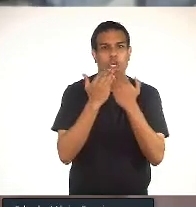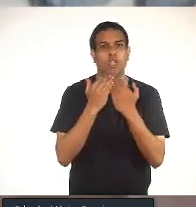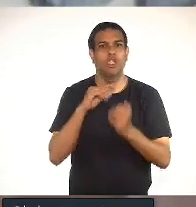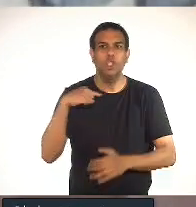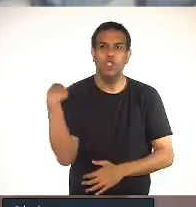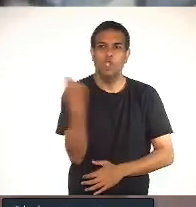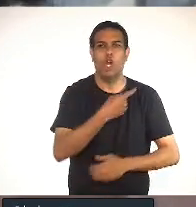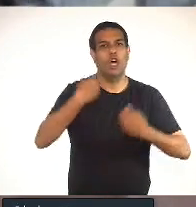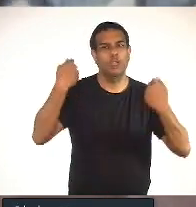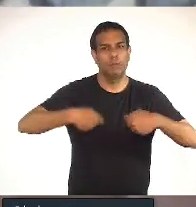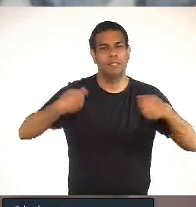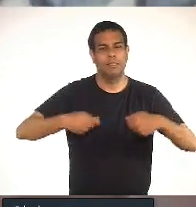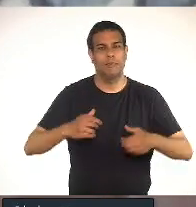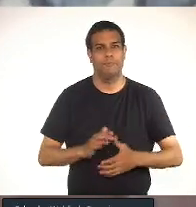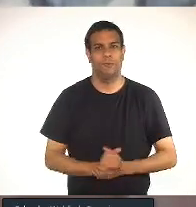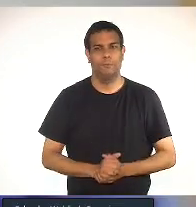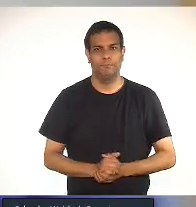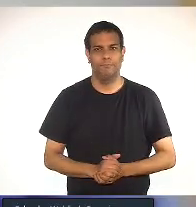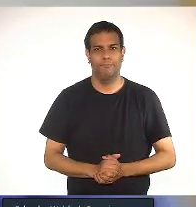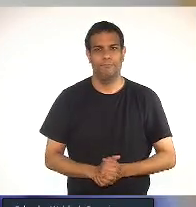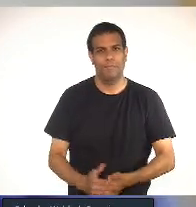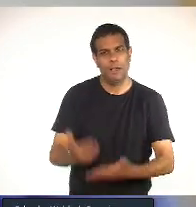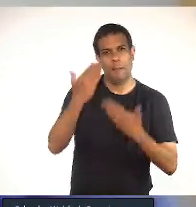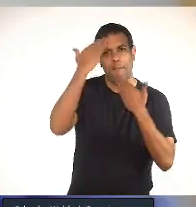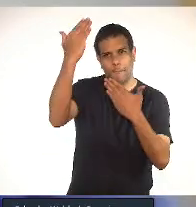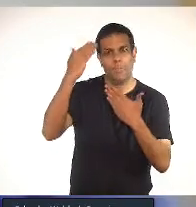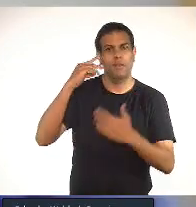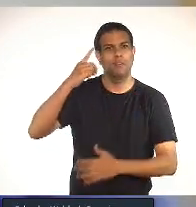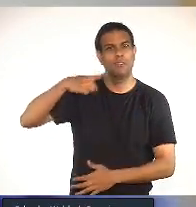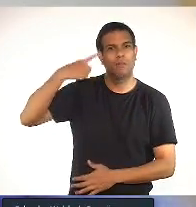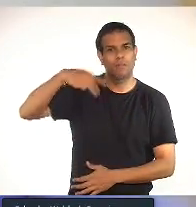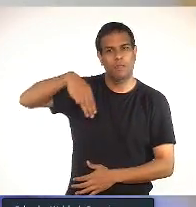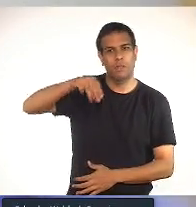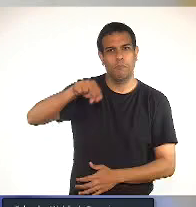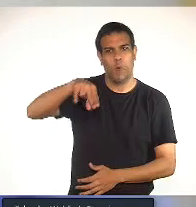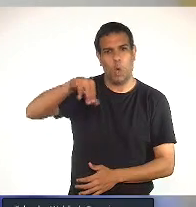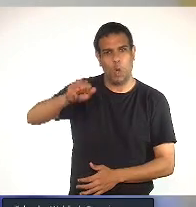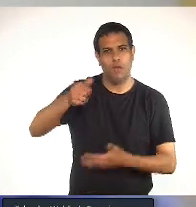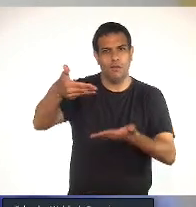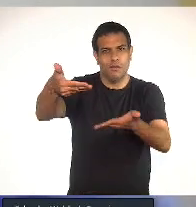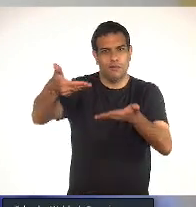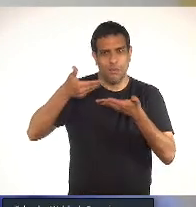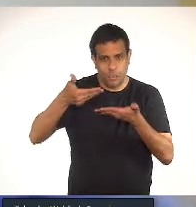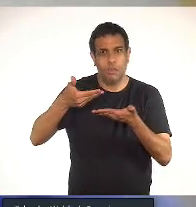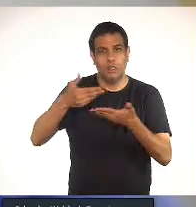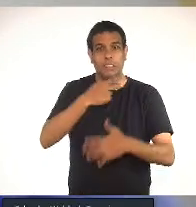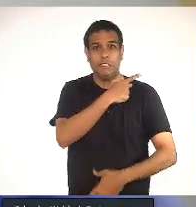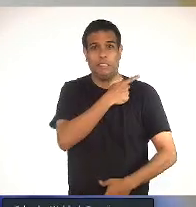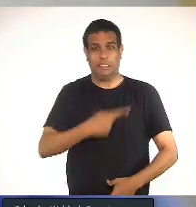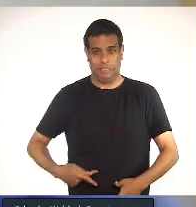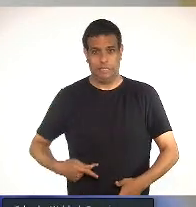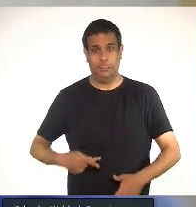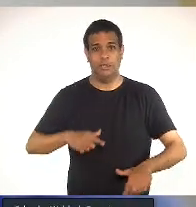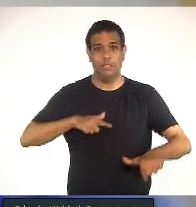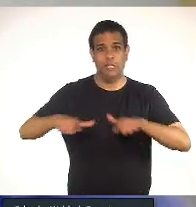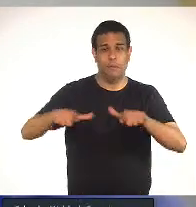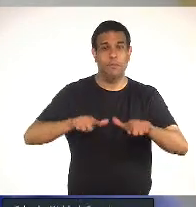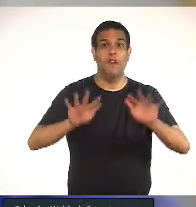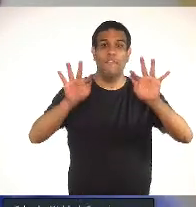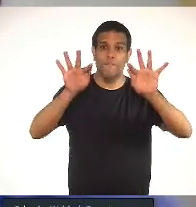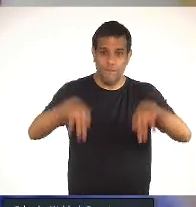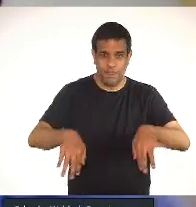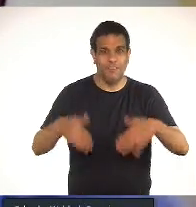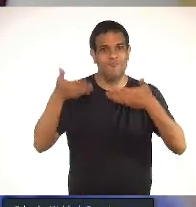nós. Obrigada, deputada. Obrigado, deputada Mônica Francisco, a quem passo a presidência dos trabalhos,